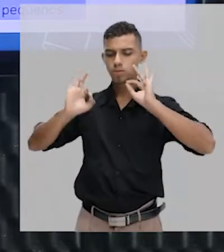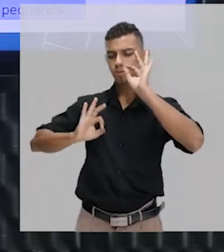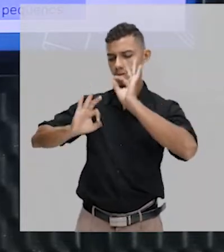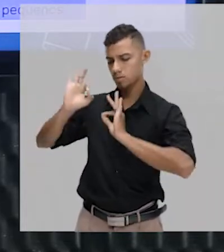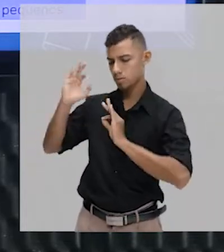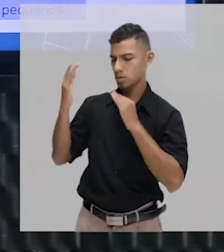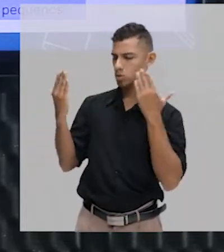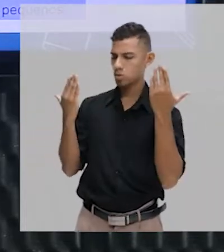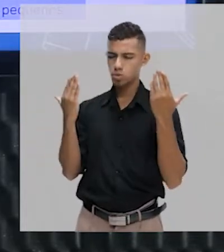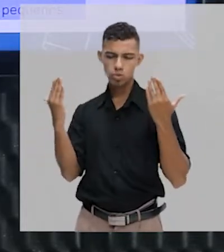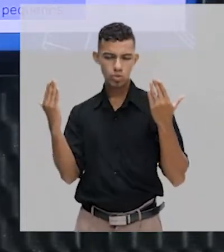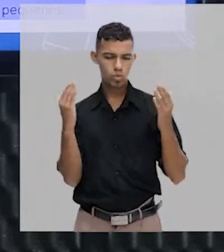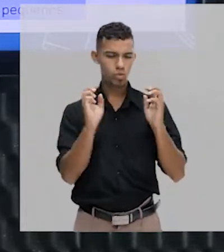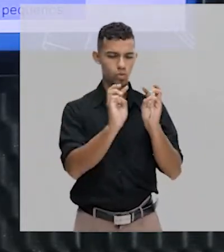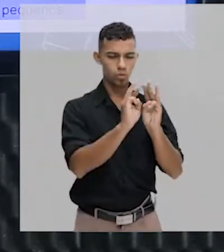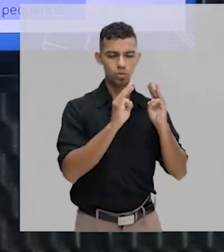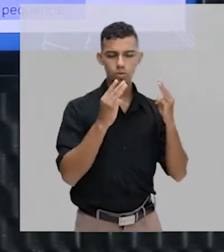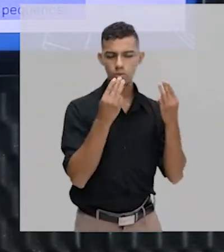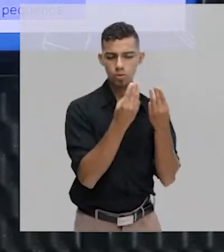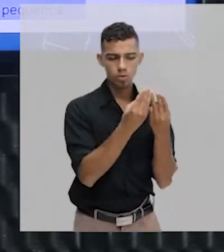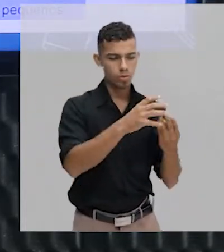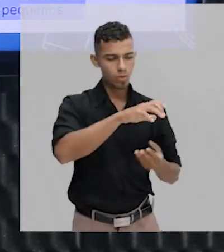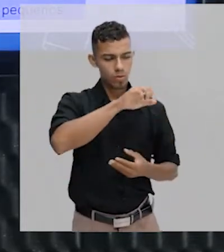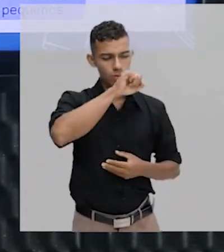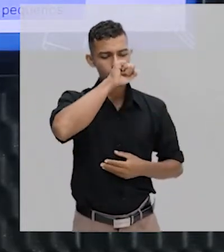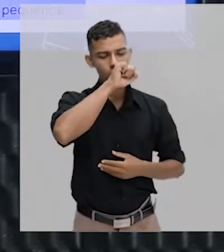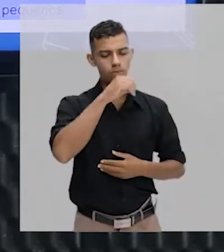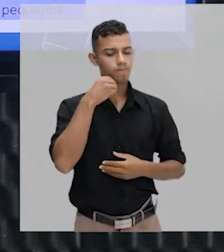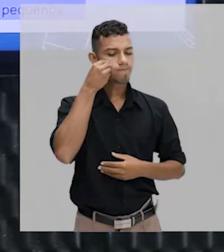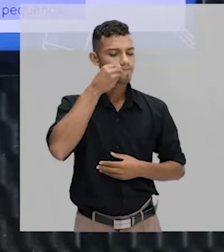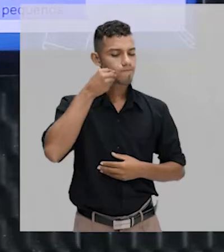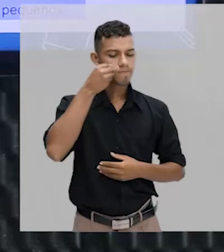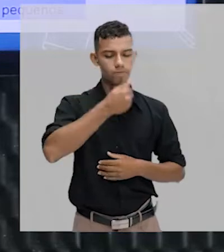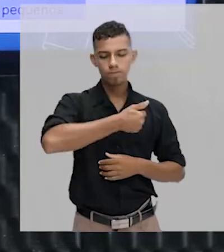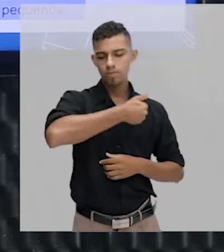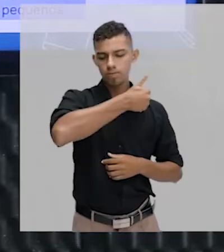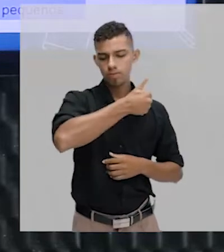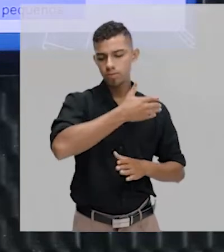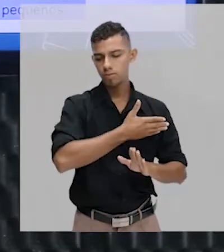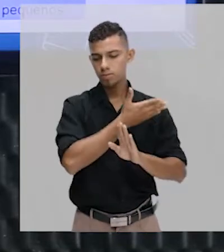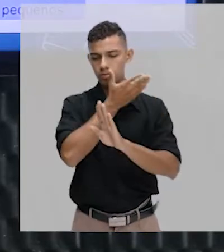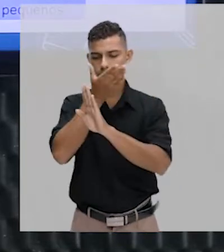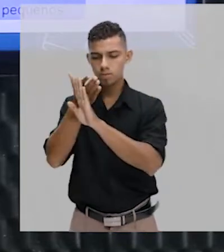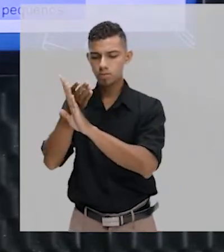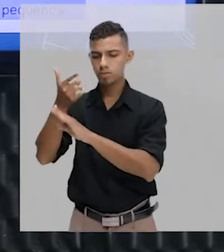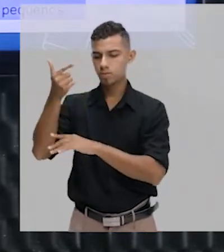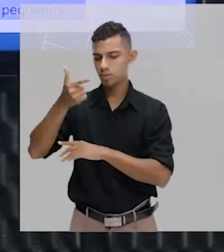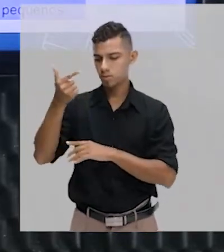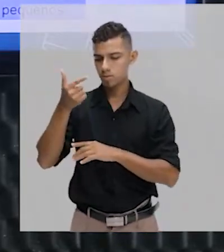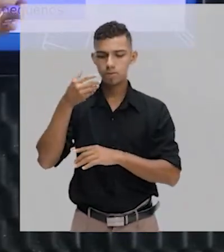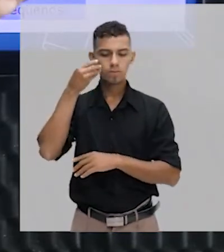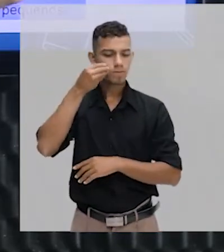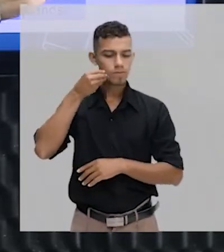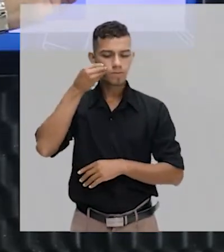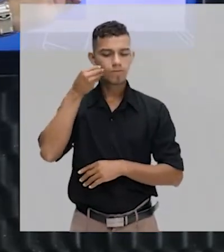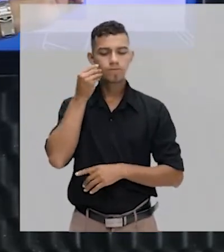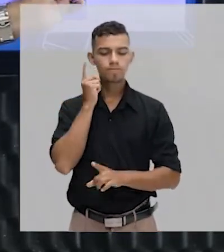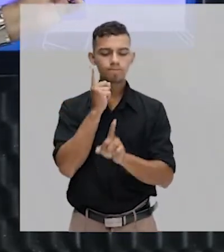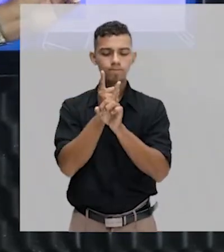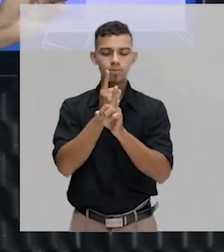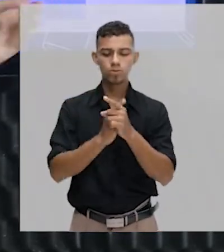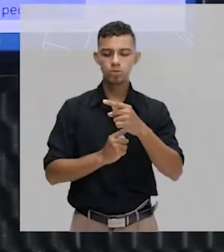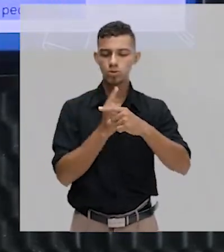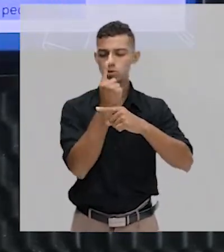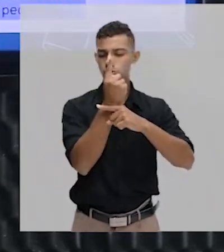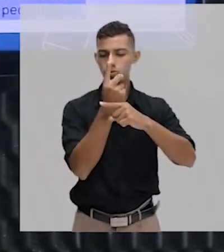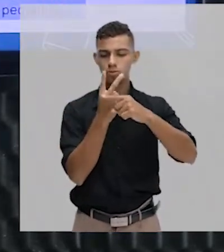de oxigênios nos experimentos, né, do primeiro com o segundo experimento, nós temos a proporção de 1 para